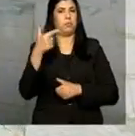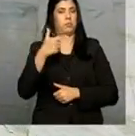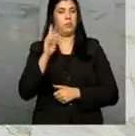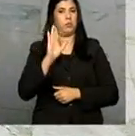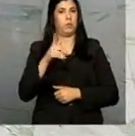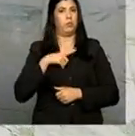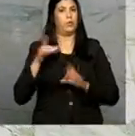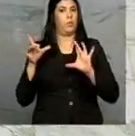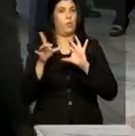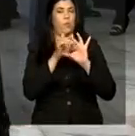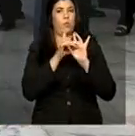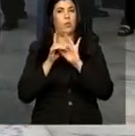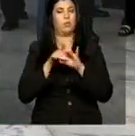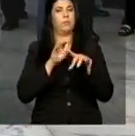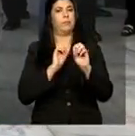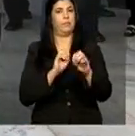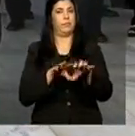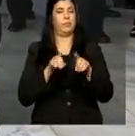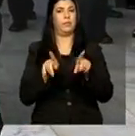ligado à educação, né?